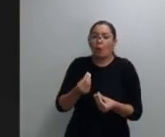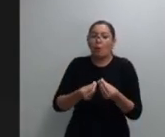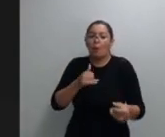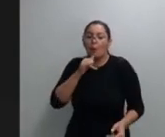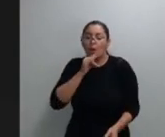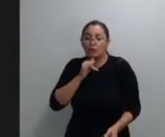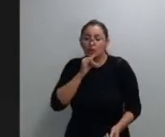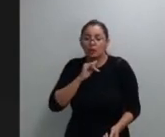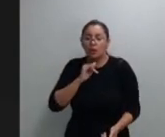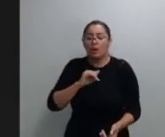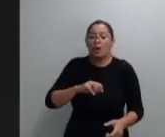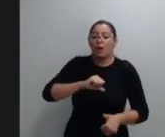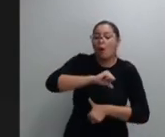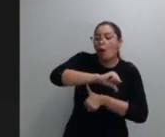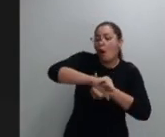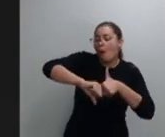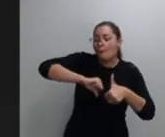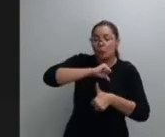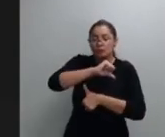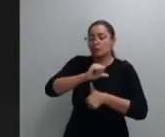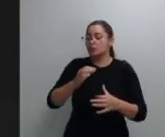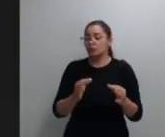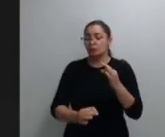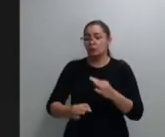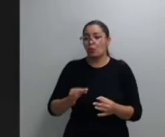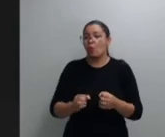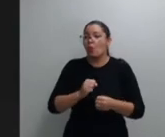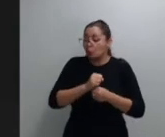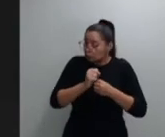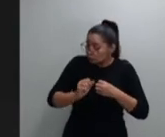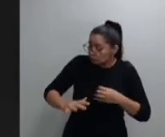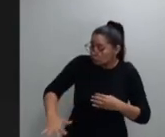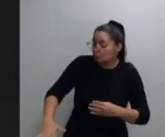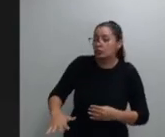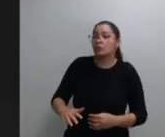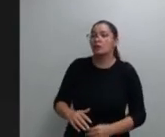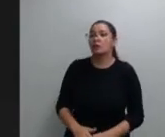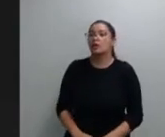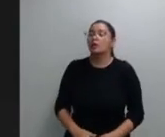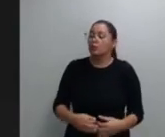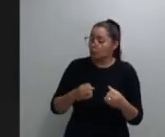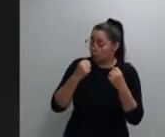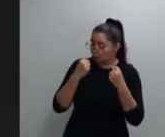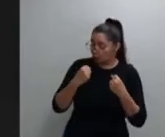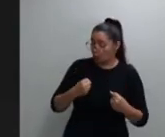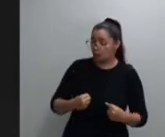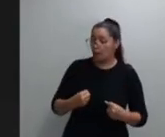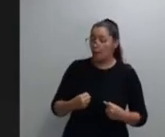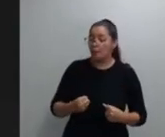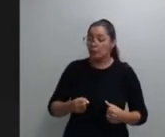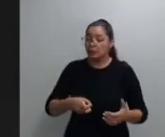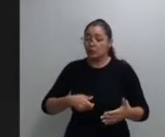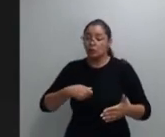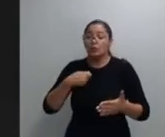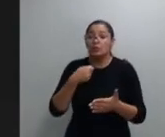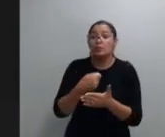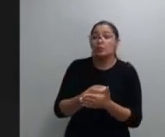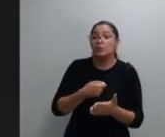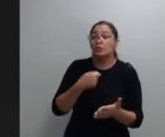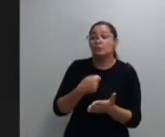mudança jurisprudencial por exemplo que torna determinada conduta